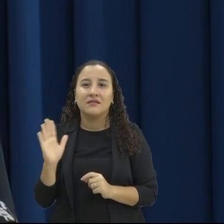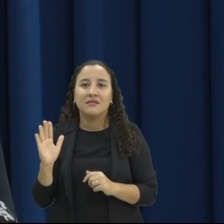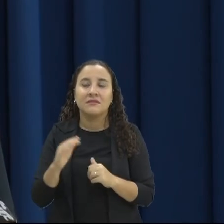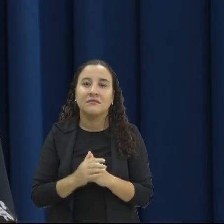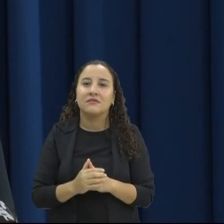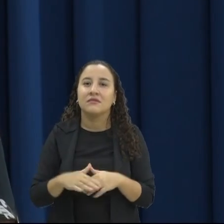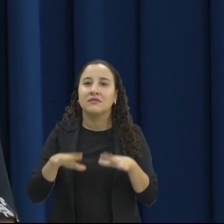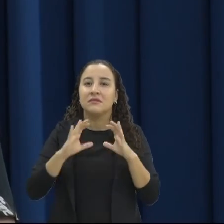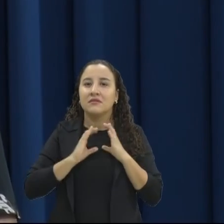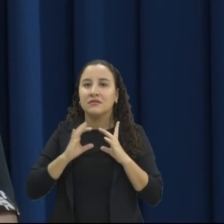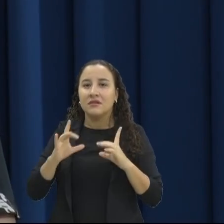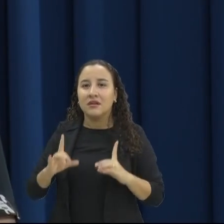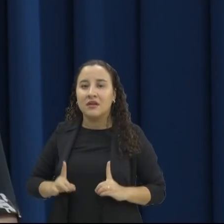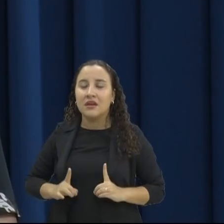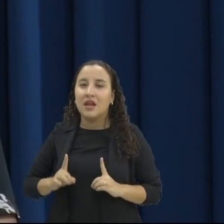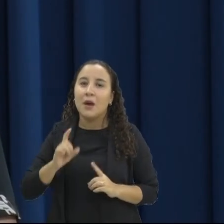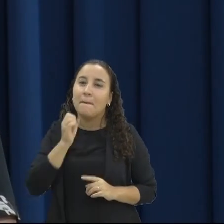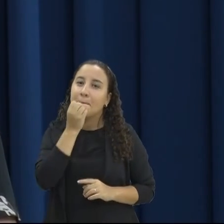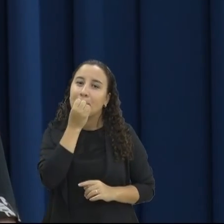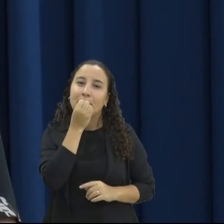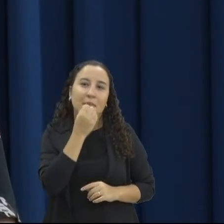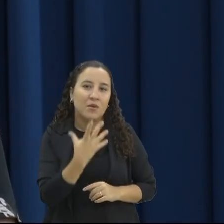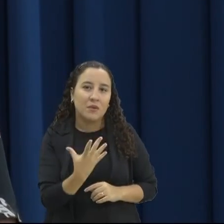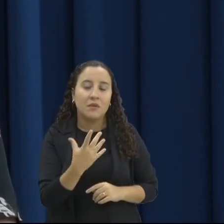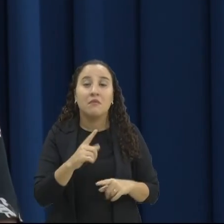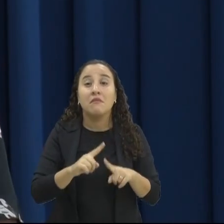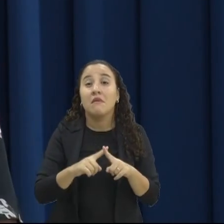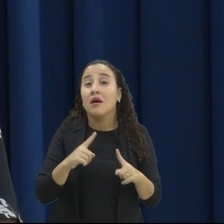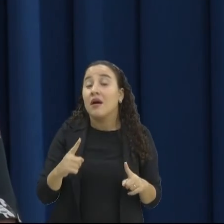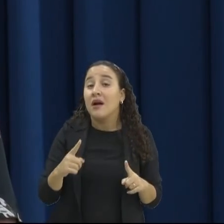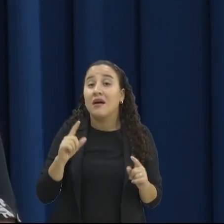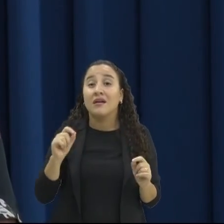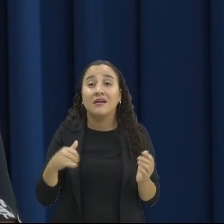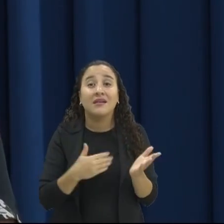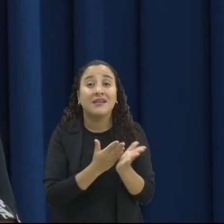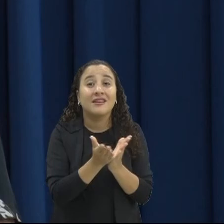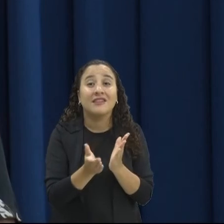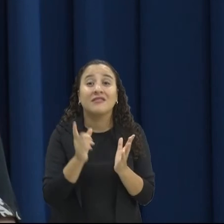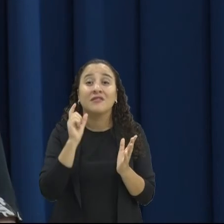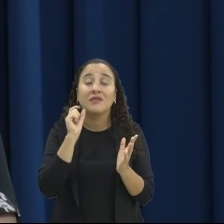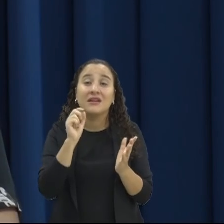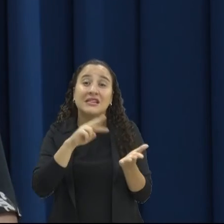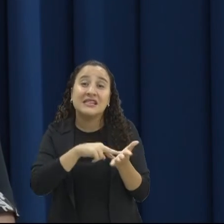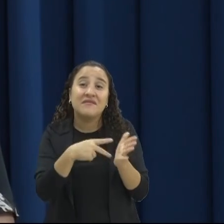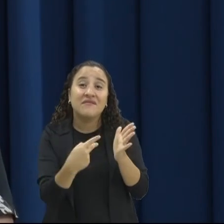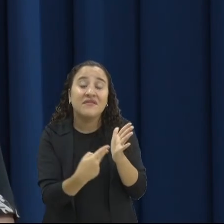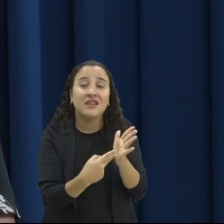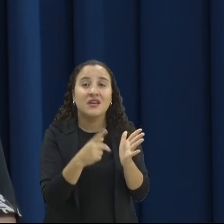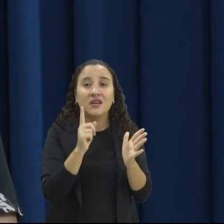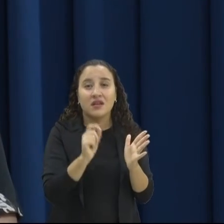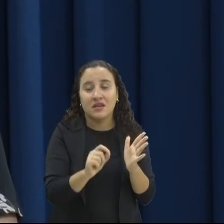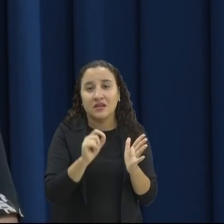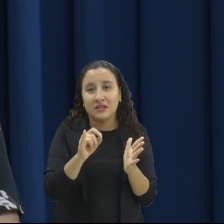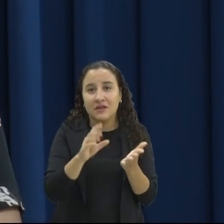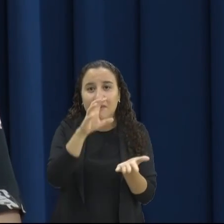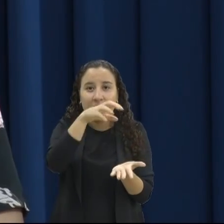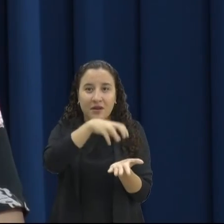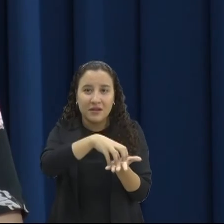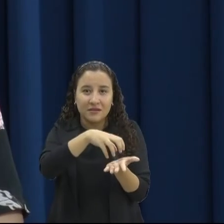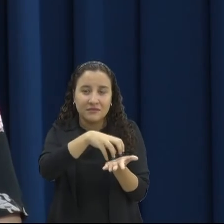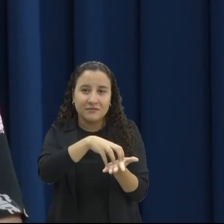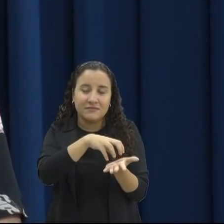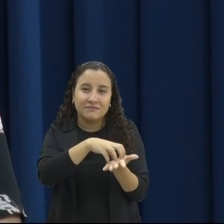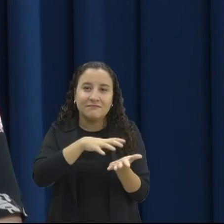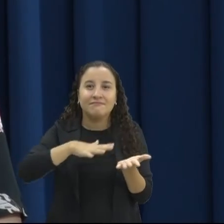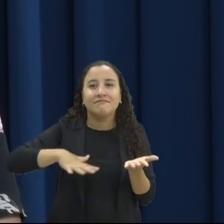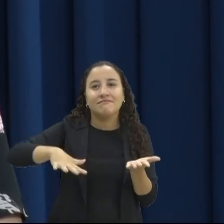em cidadão de bem. Não tem a ver com isso. A marginalidade é de estar à margem. O senhor mora no centro, mas